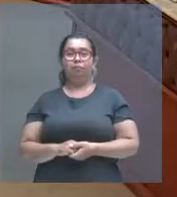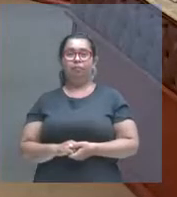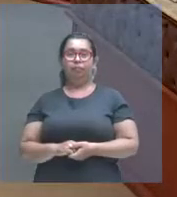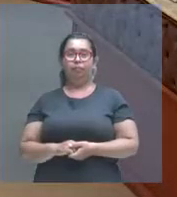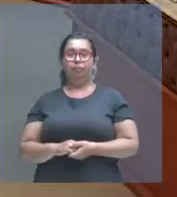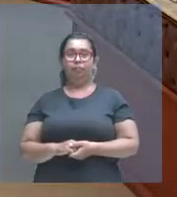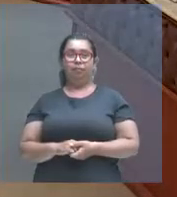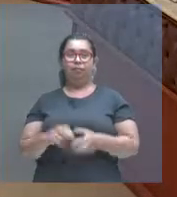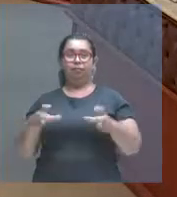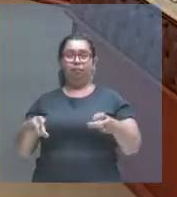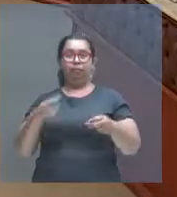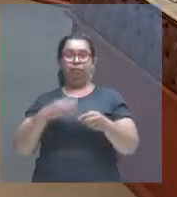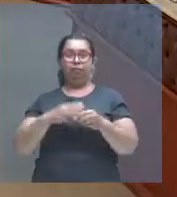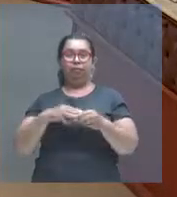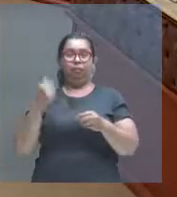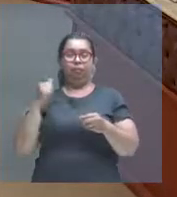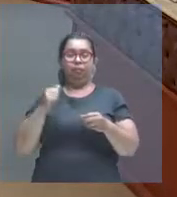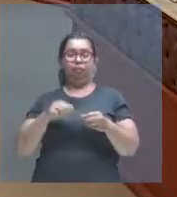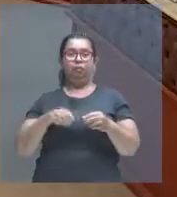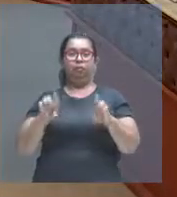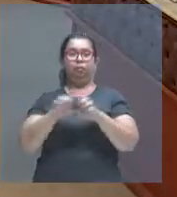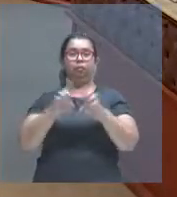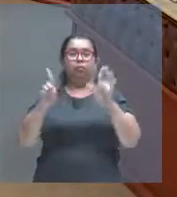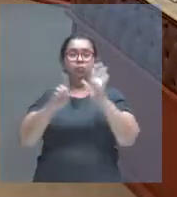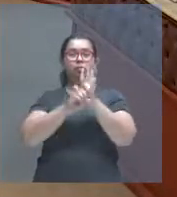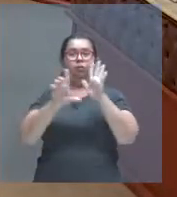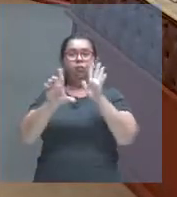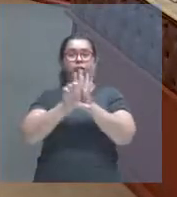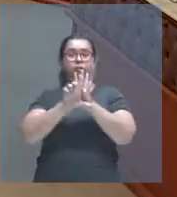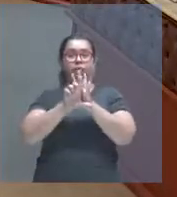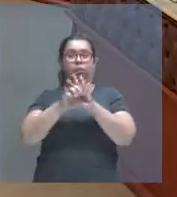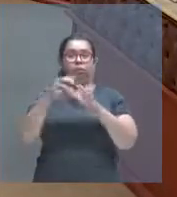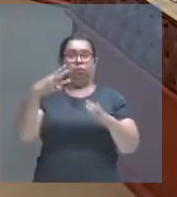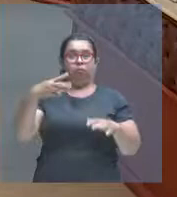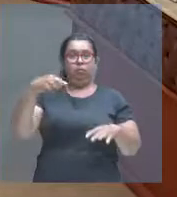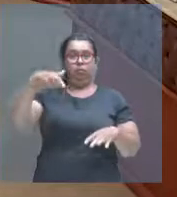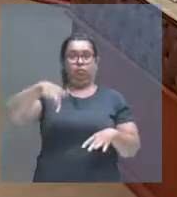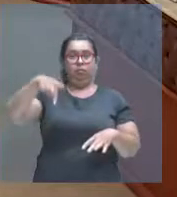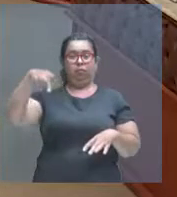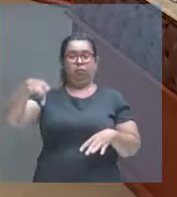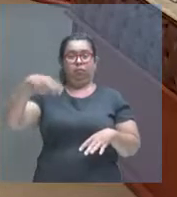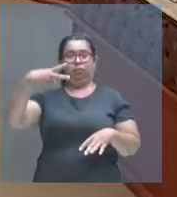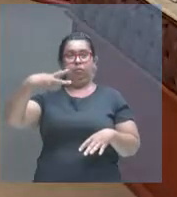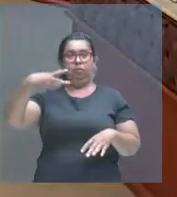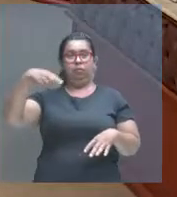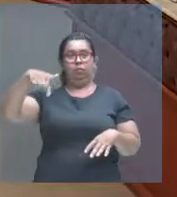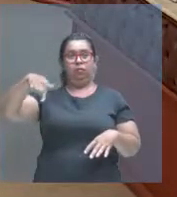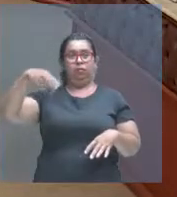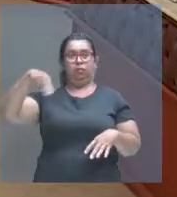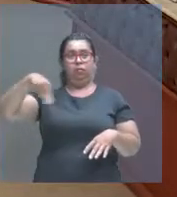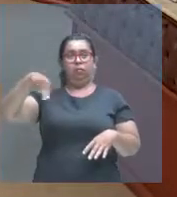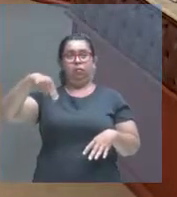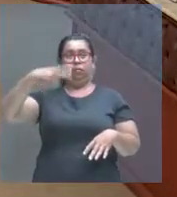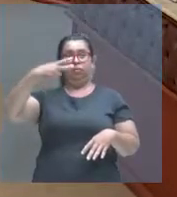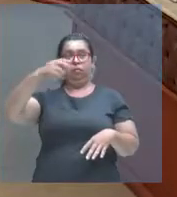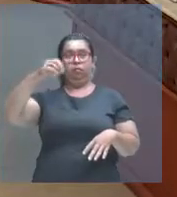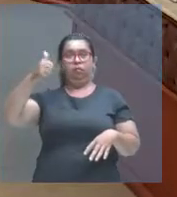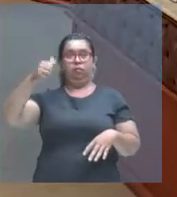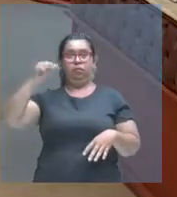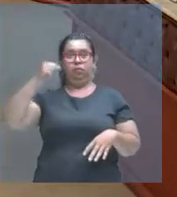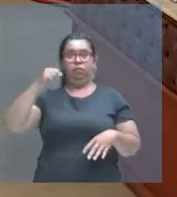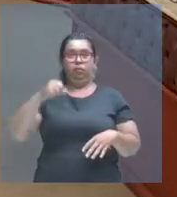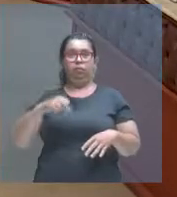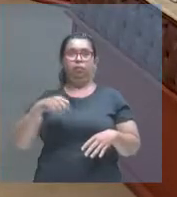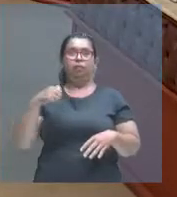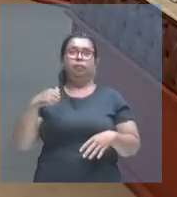Municipal de Assis, de acordo com o Decreto Legislativo número 377, 27 de novembro de 2018, de autoria da